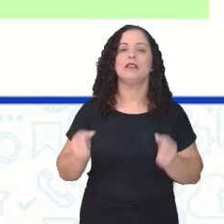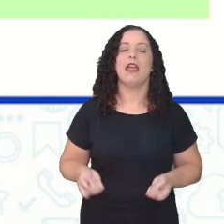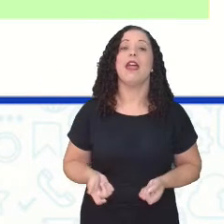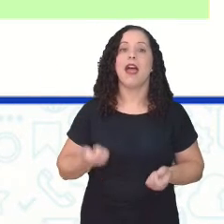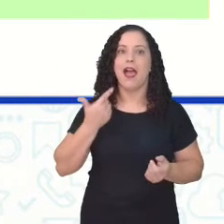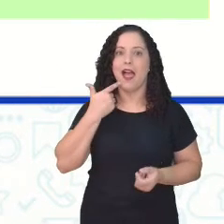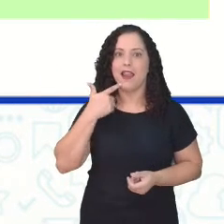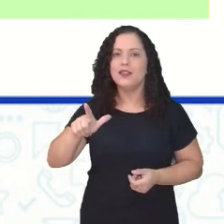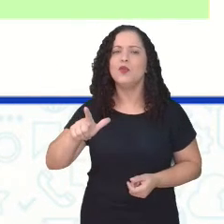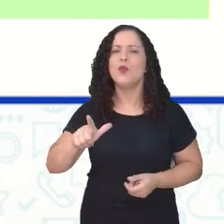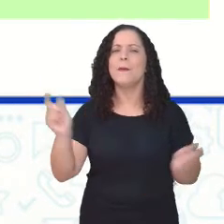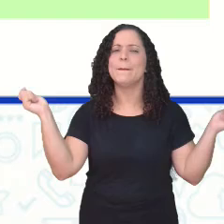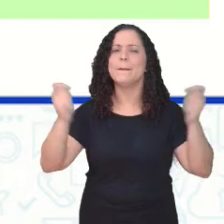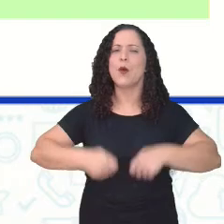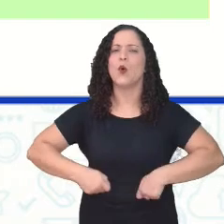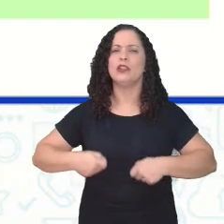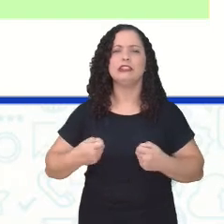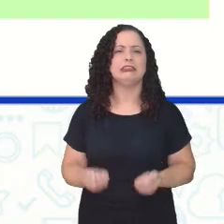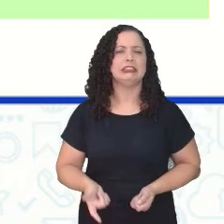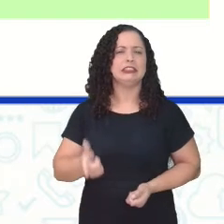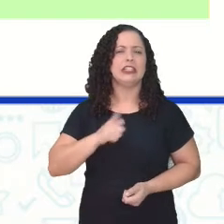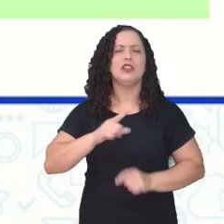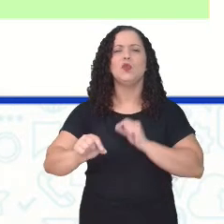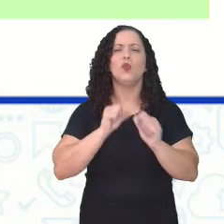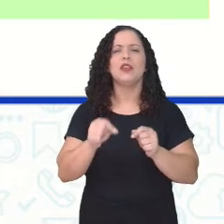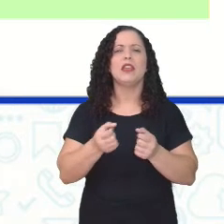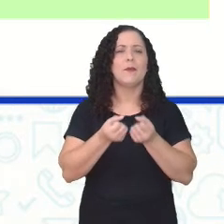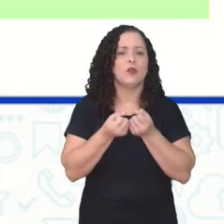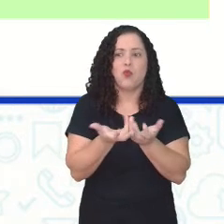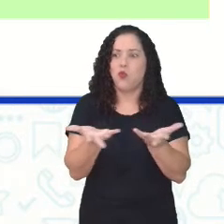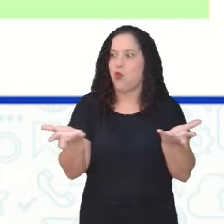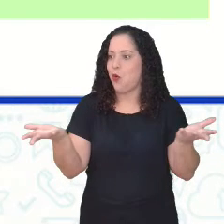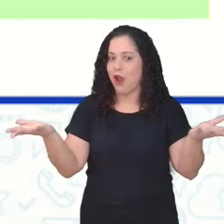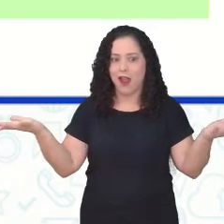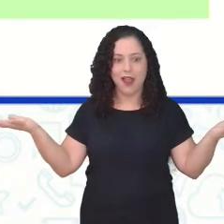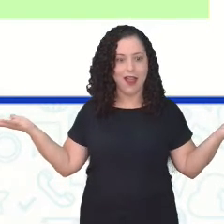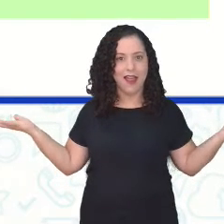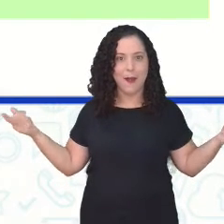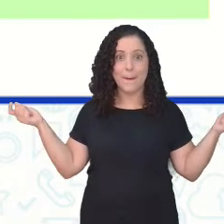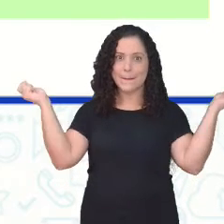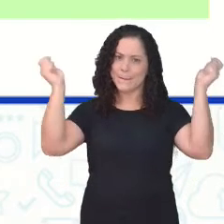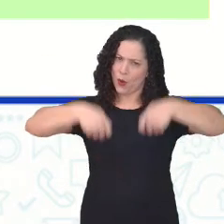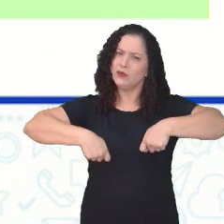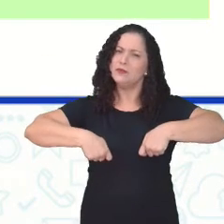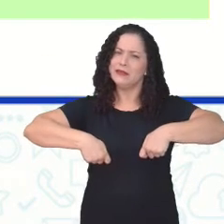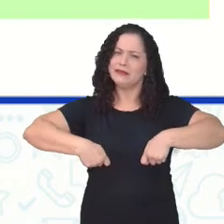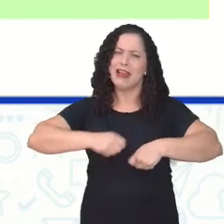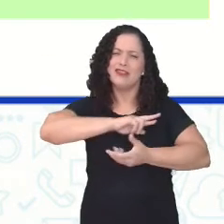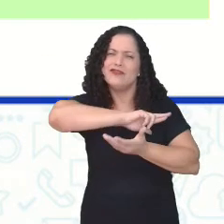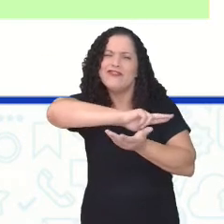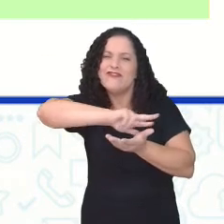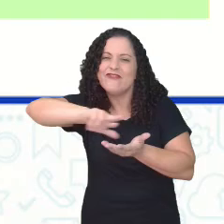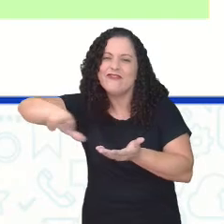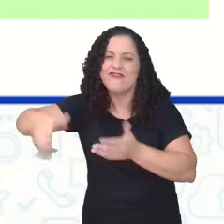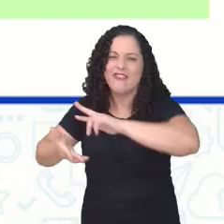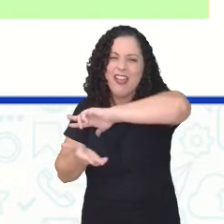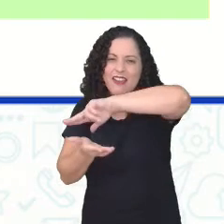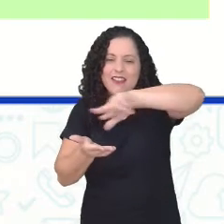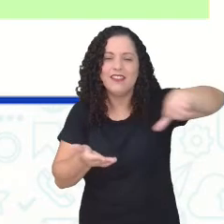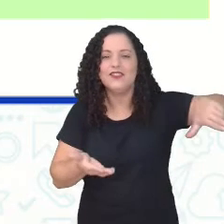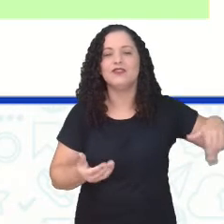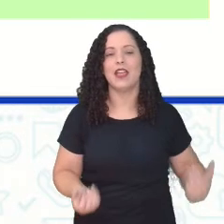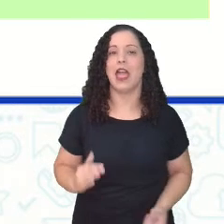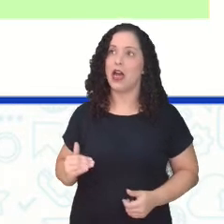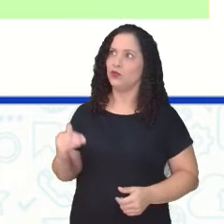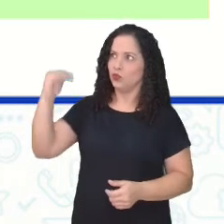abrir caminhos, não é? Abrir caminhos, não é, para o adulto de portas de emprego, para o